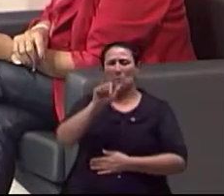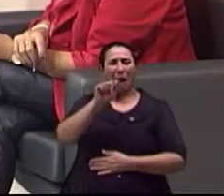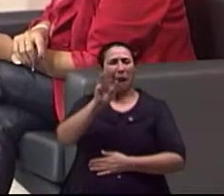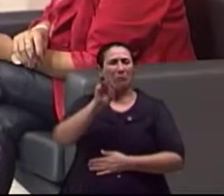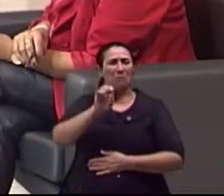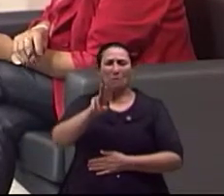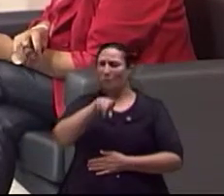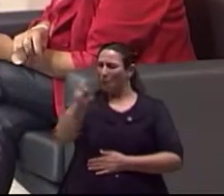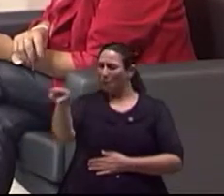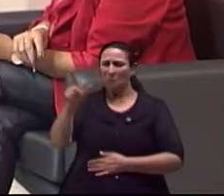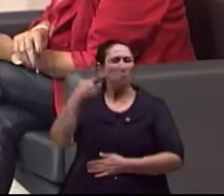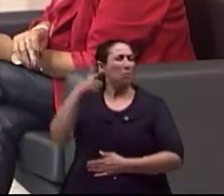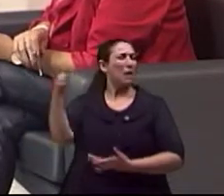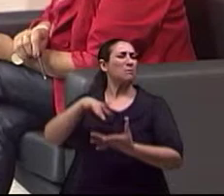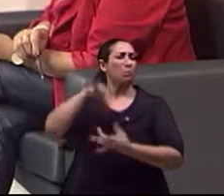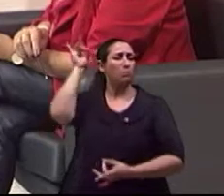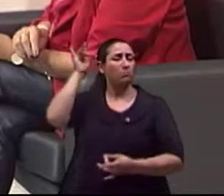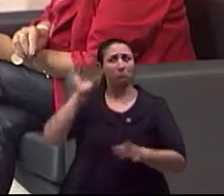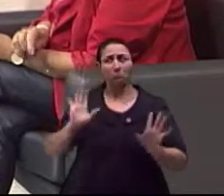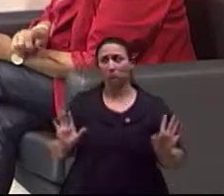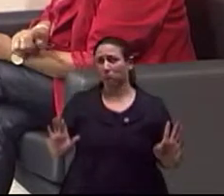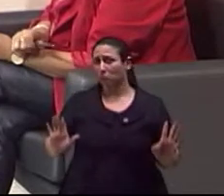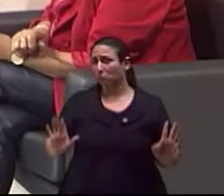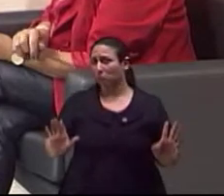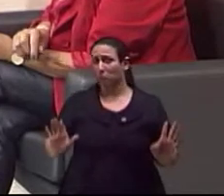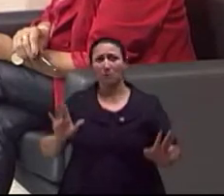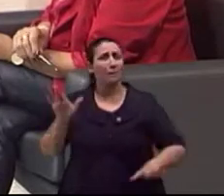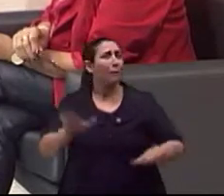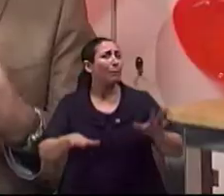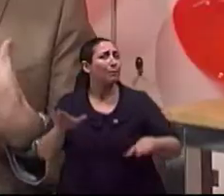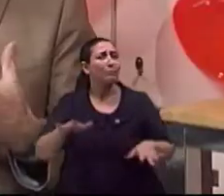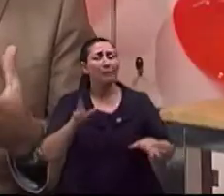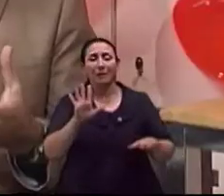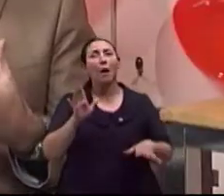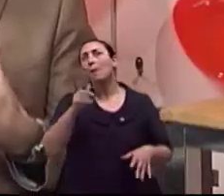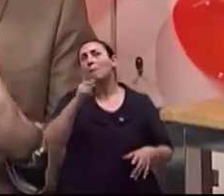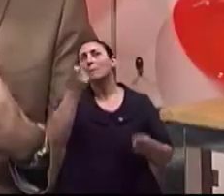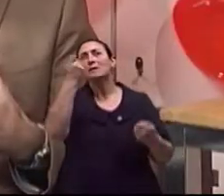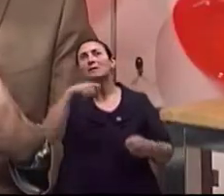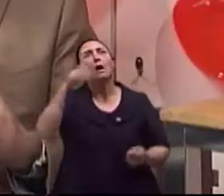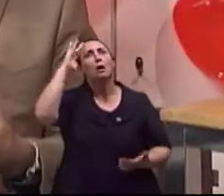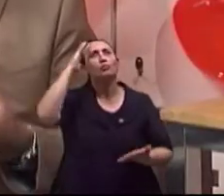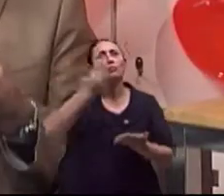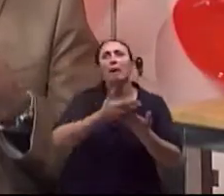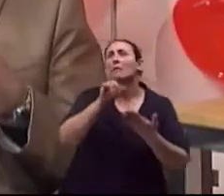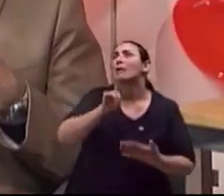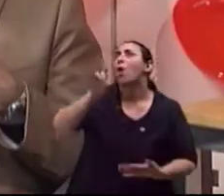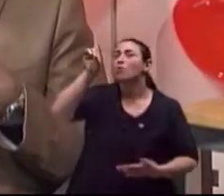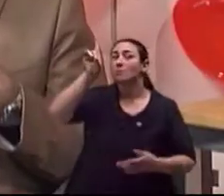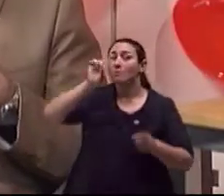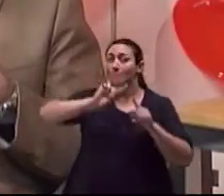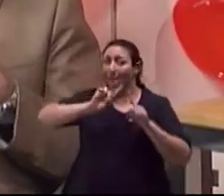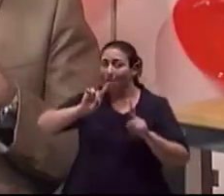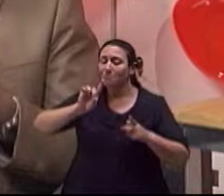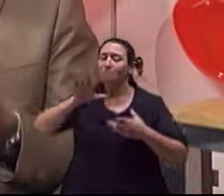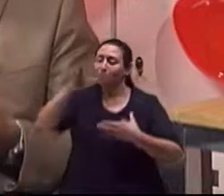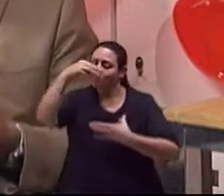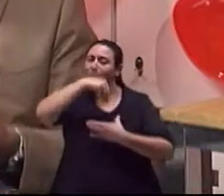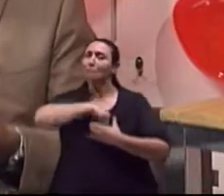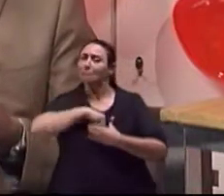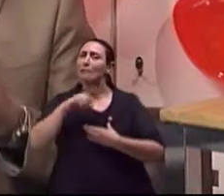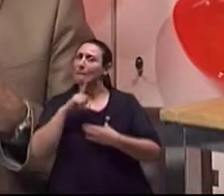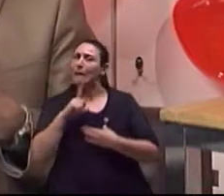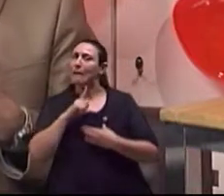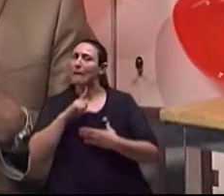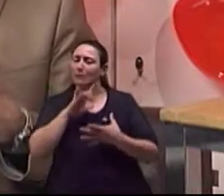todos nós temos uma ideia de transcender nós podemos não acreditar num Deus de uma determinada forma mas há dentro da gente esse sentido